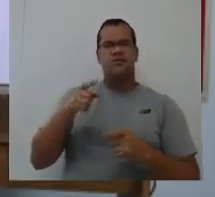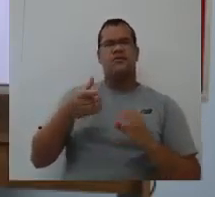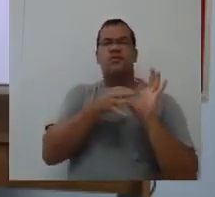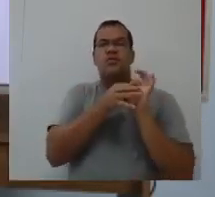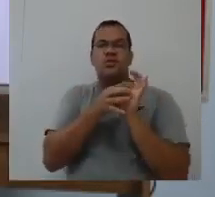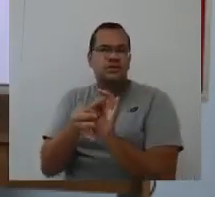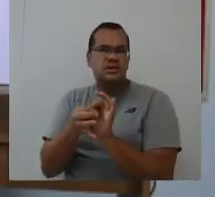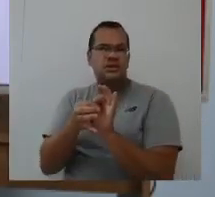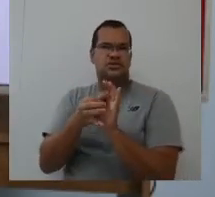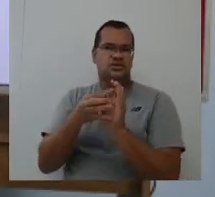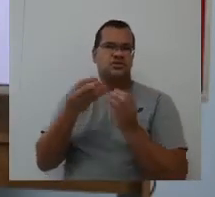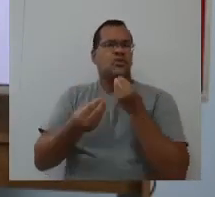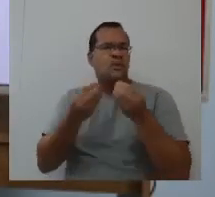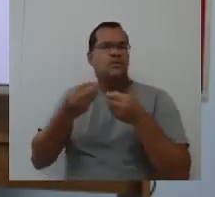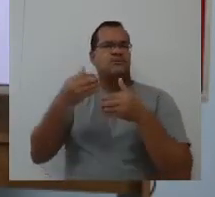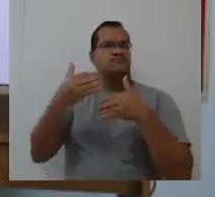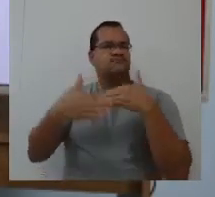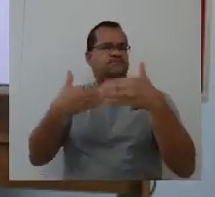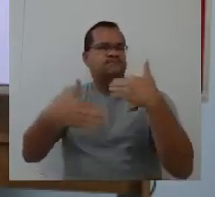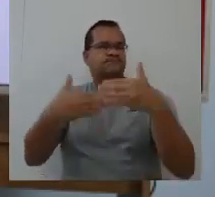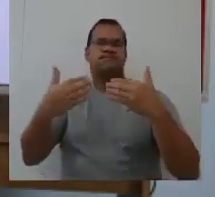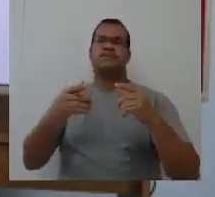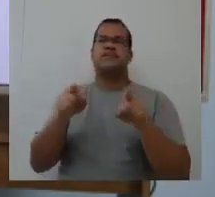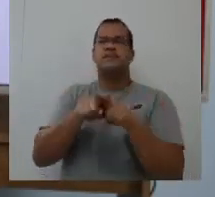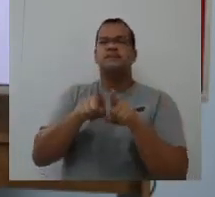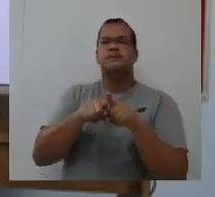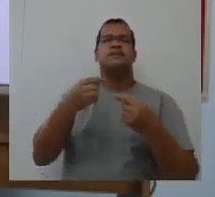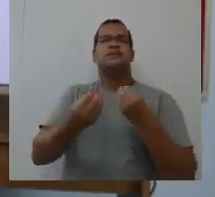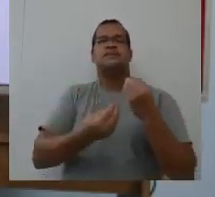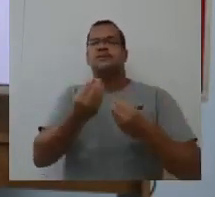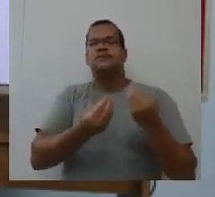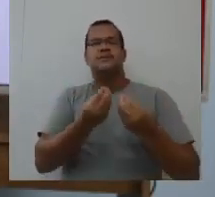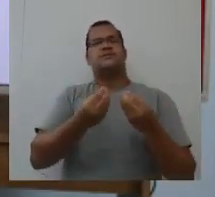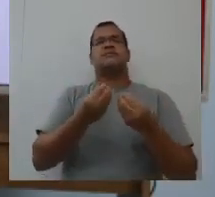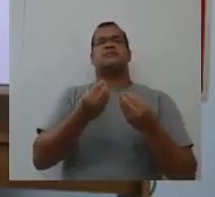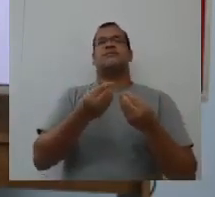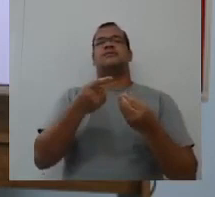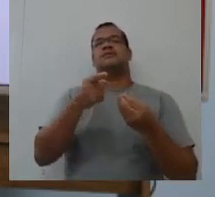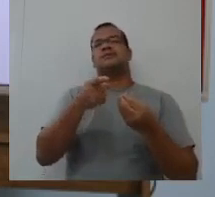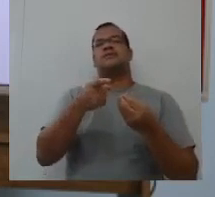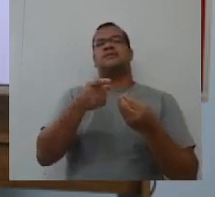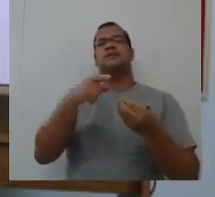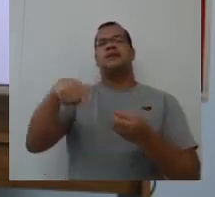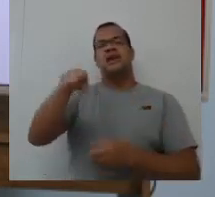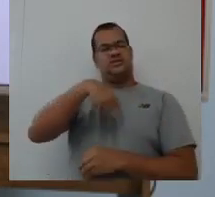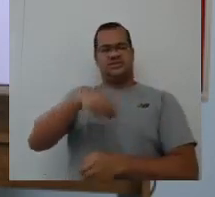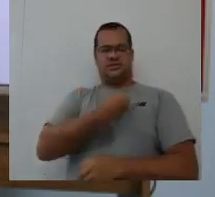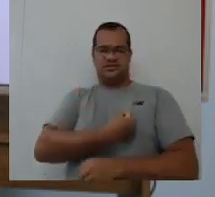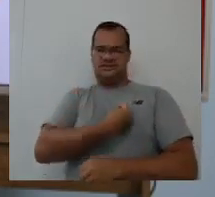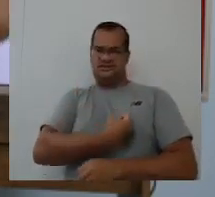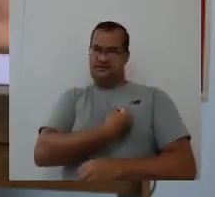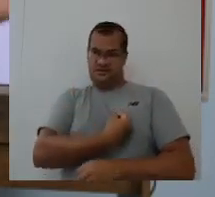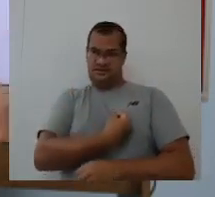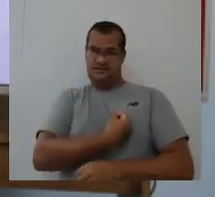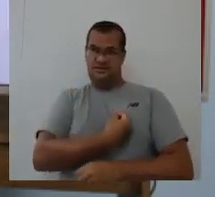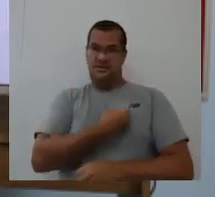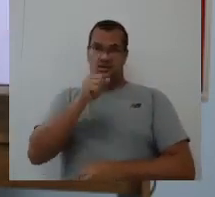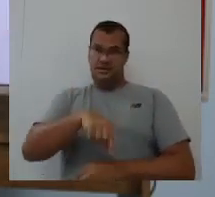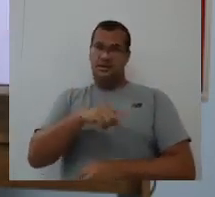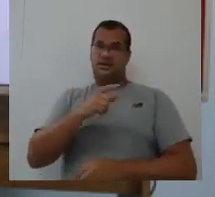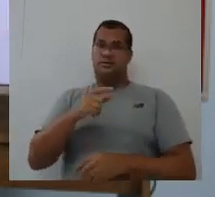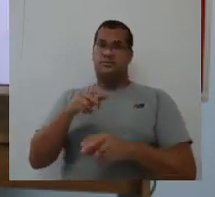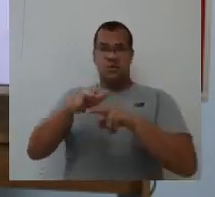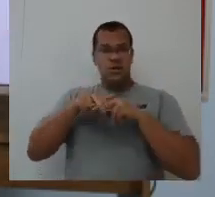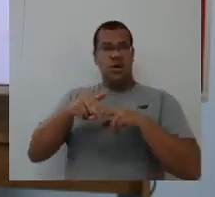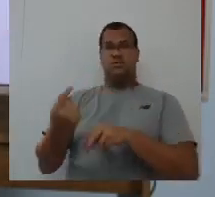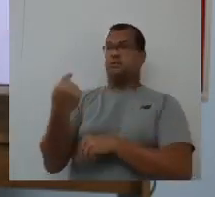como foi que ela se desenvolveu, né? E como é que a gente vive hoje em decorrência daqueles